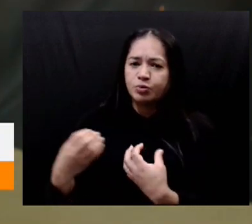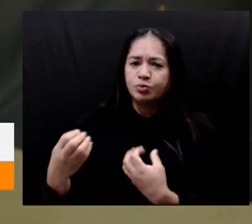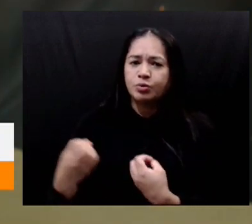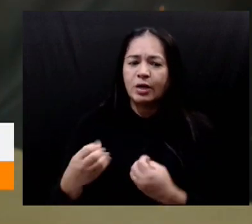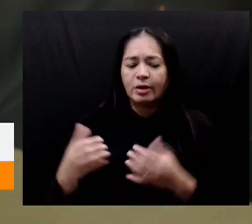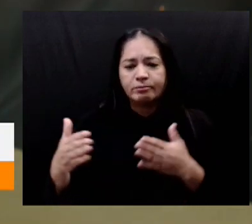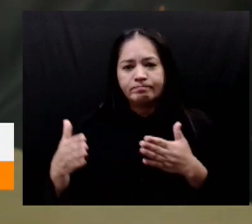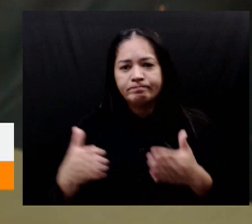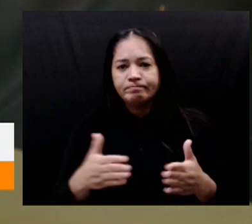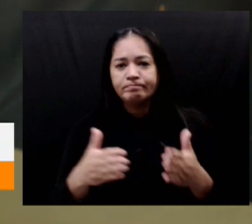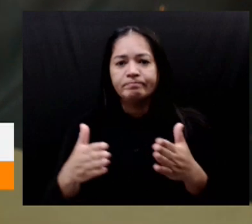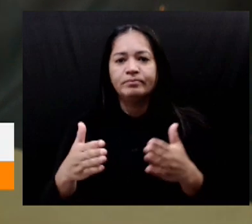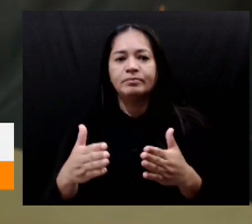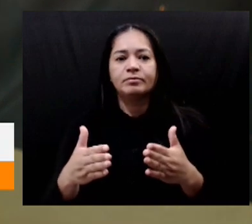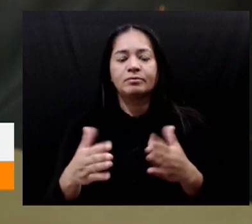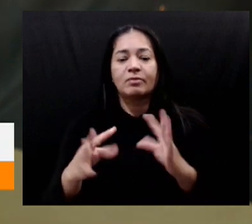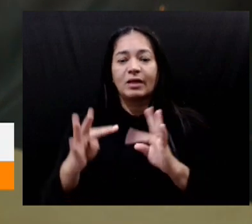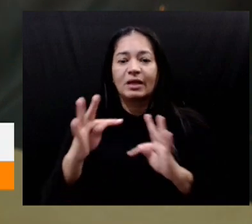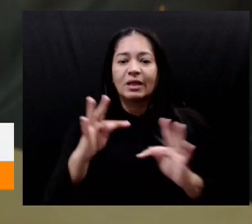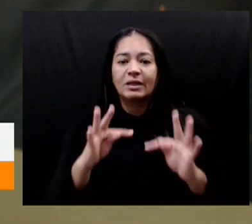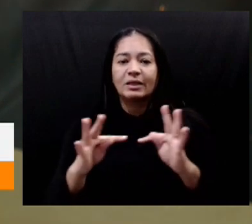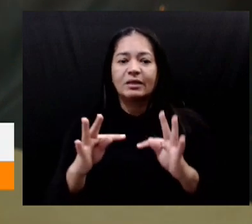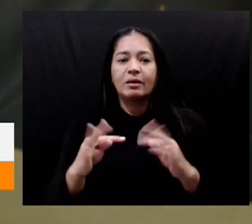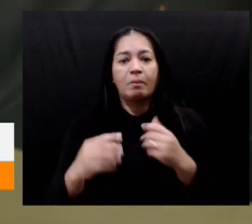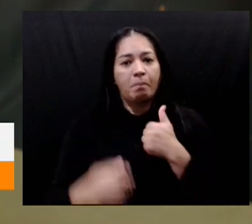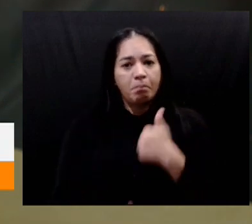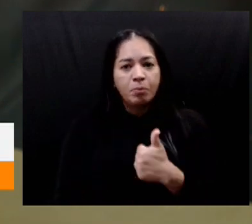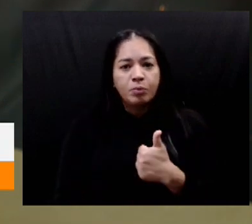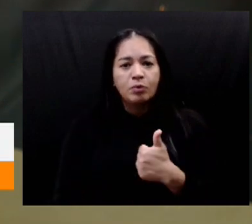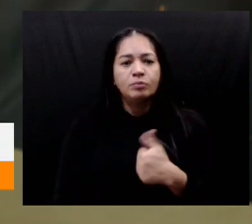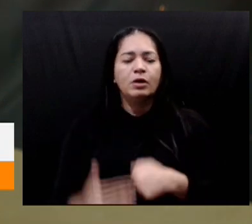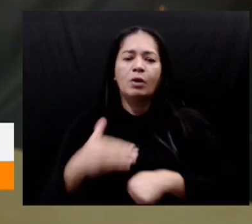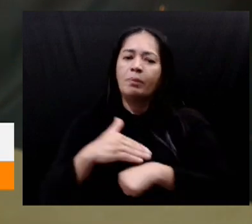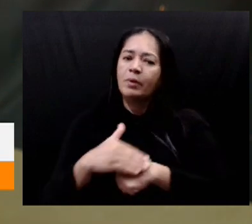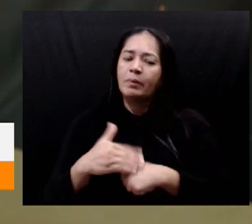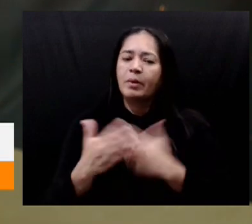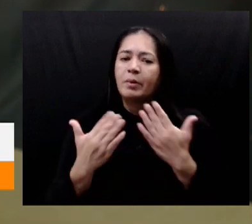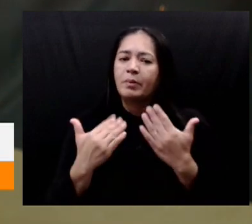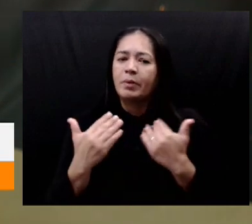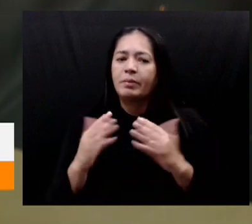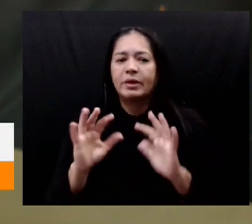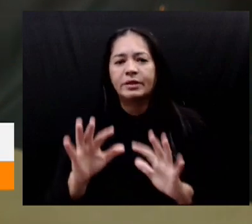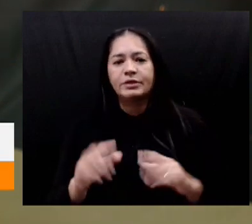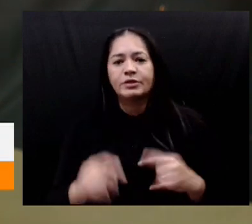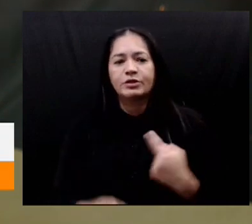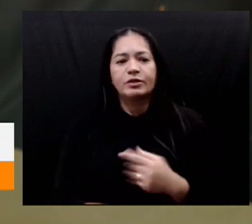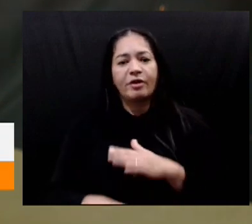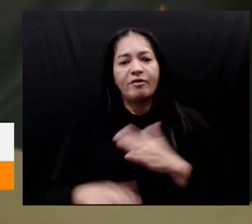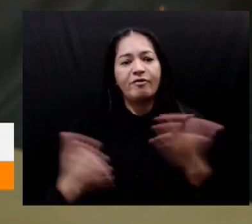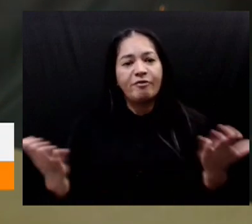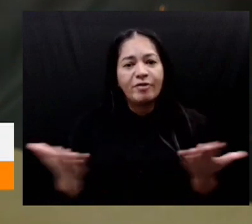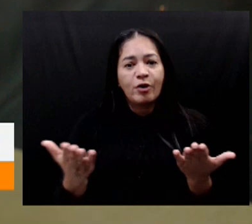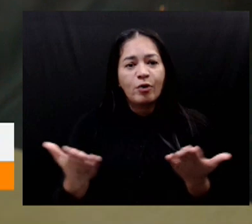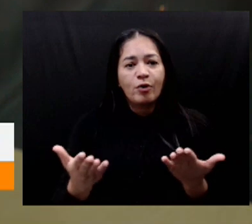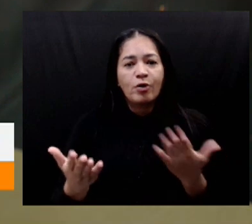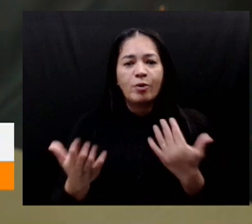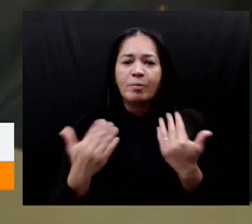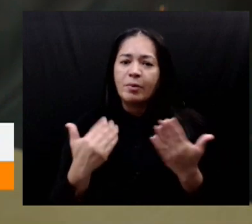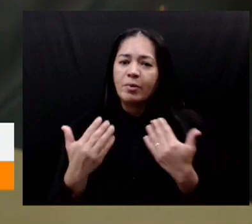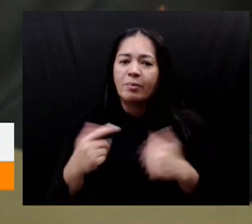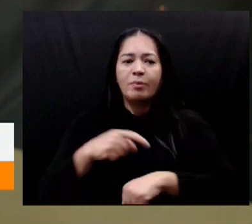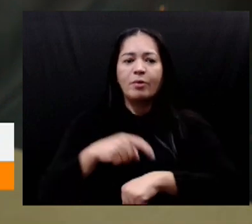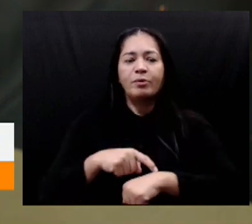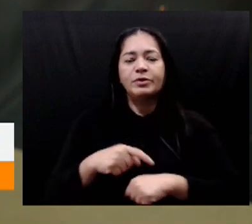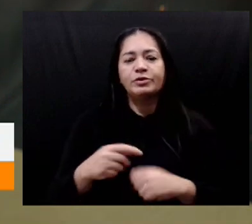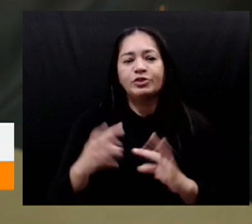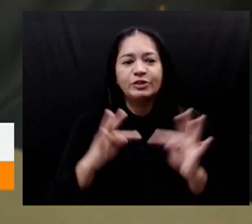A terapia é bom, é uma conversa, é um bate-papo, é isso que a gente está fazendo aqui, a gente está em momento de terapia, porque nós estamos com